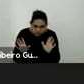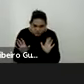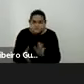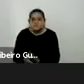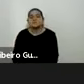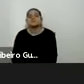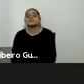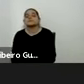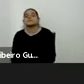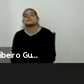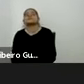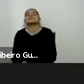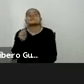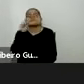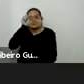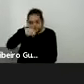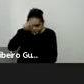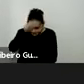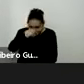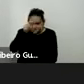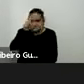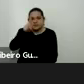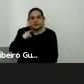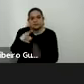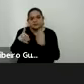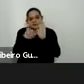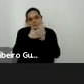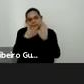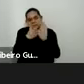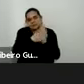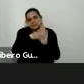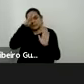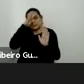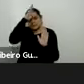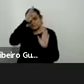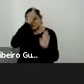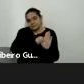É essa proposta que o governo está impondo. Porque desde a lei